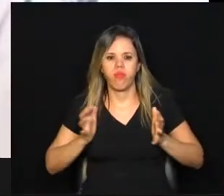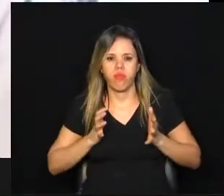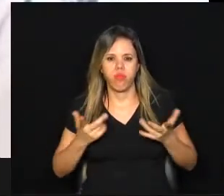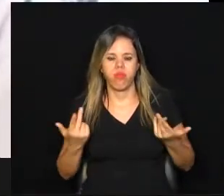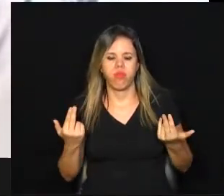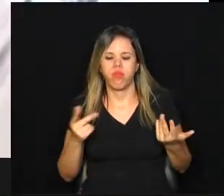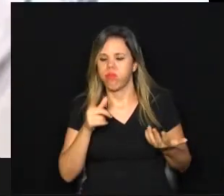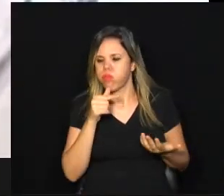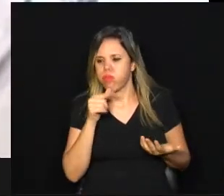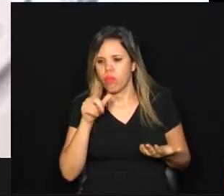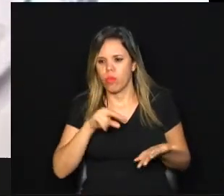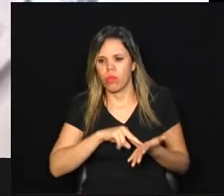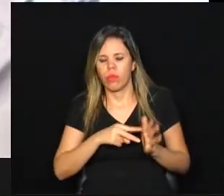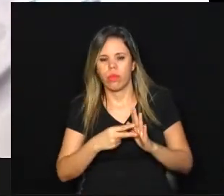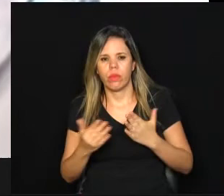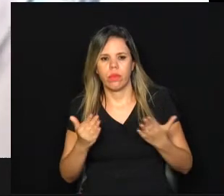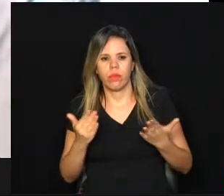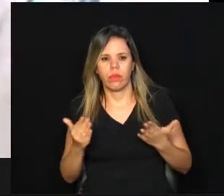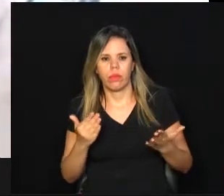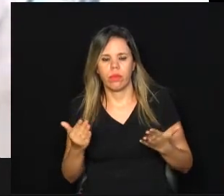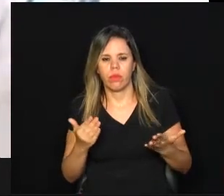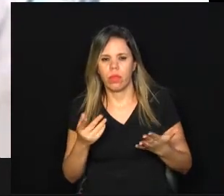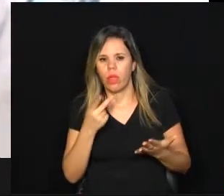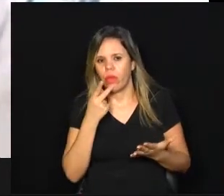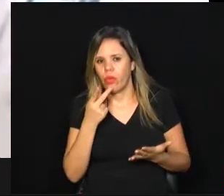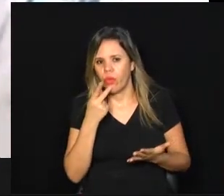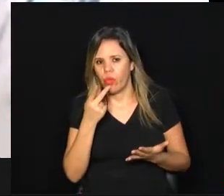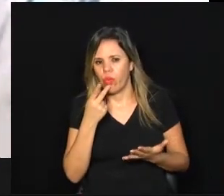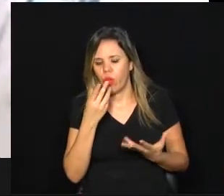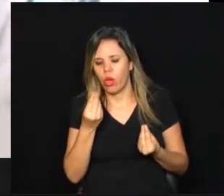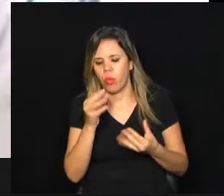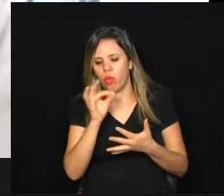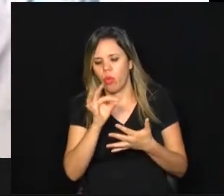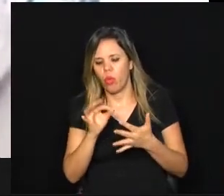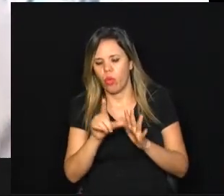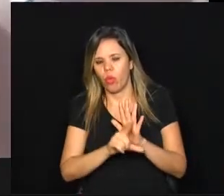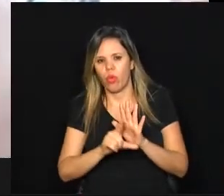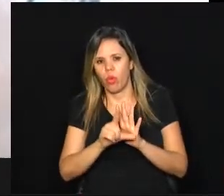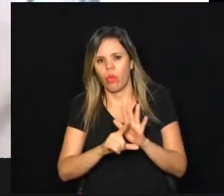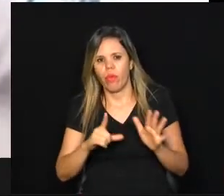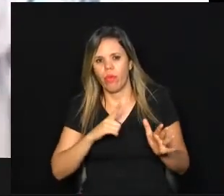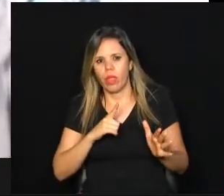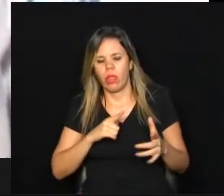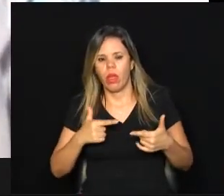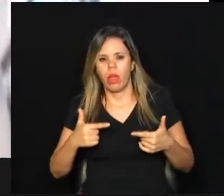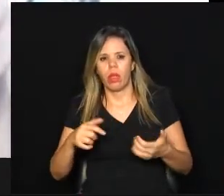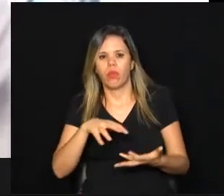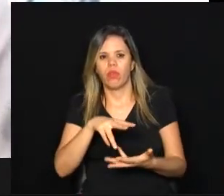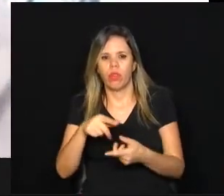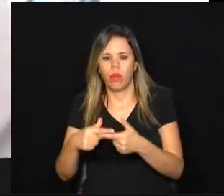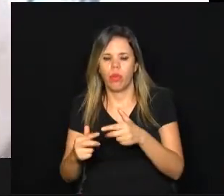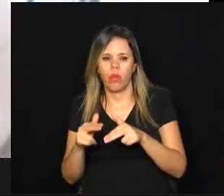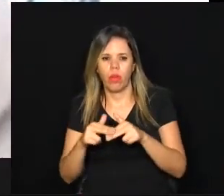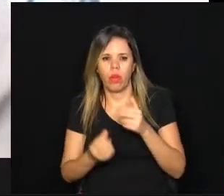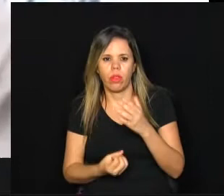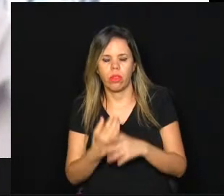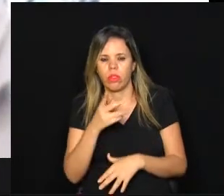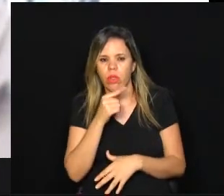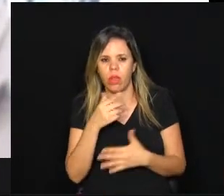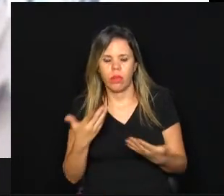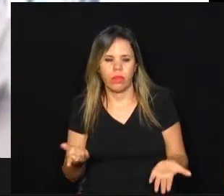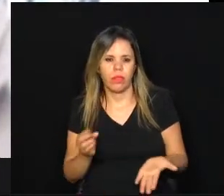né? Citam-se aí muitas literaturas de que vai haver até uma guerra mundial por causa de água, no